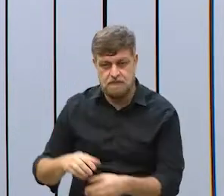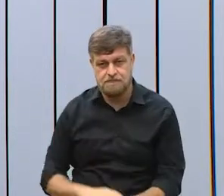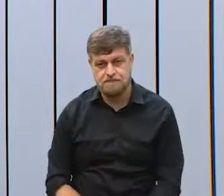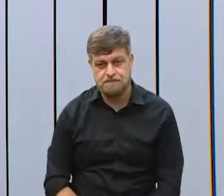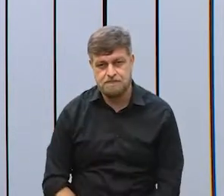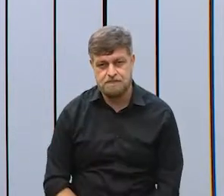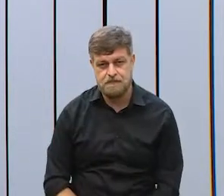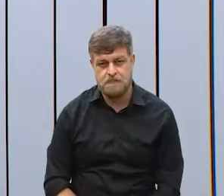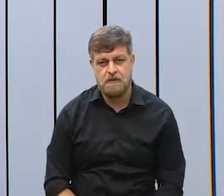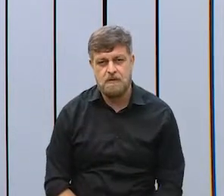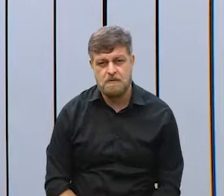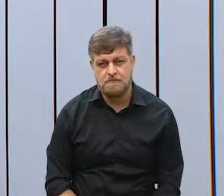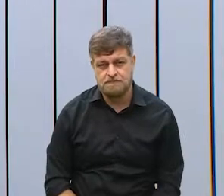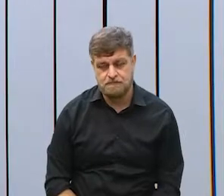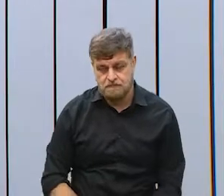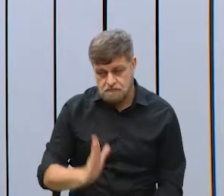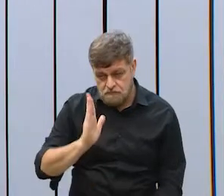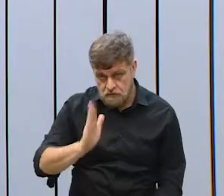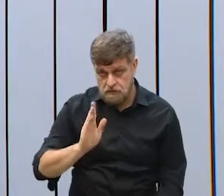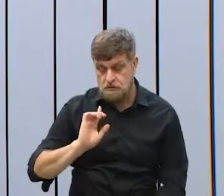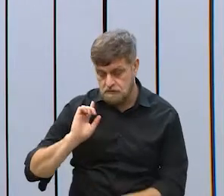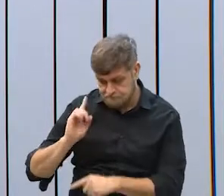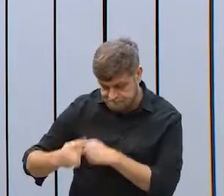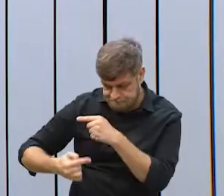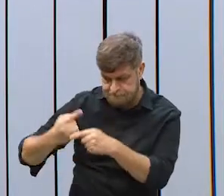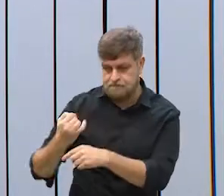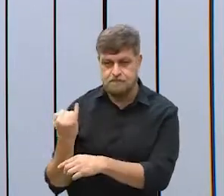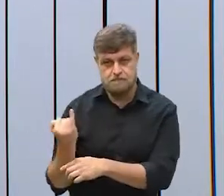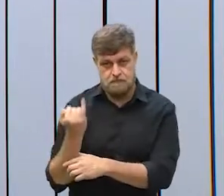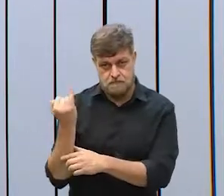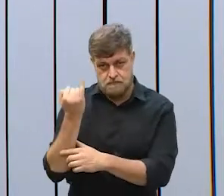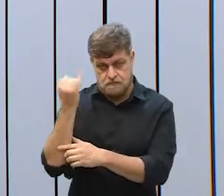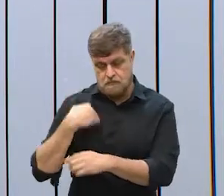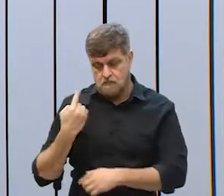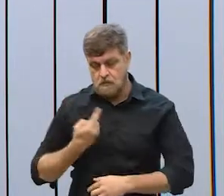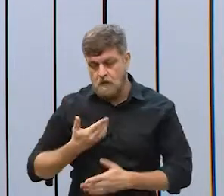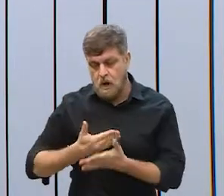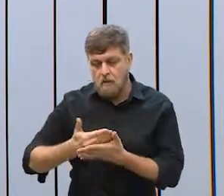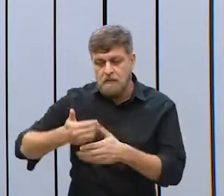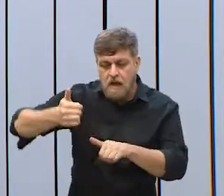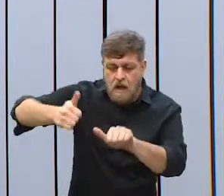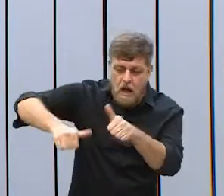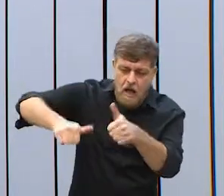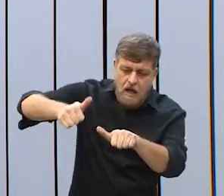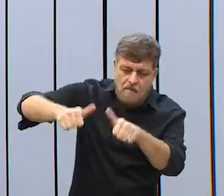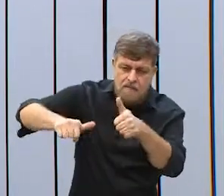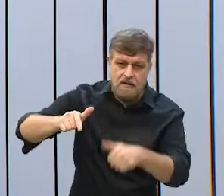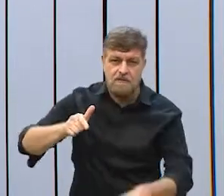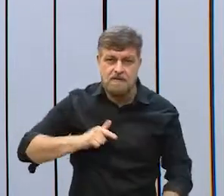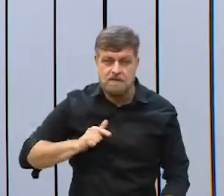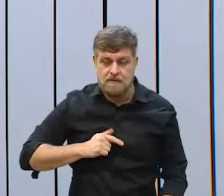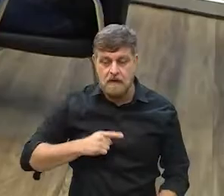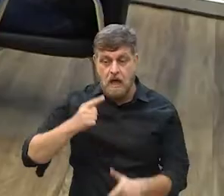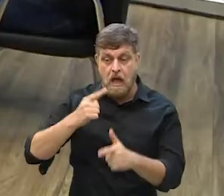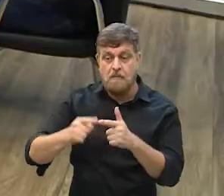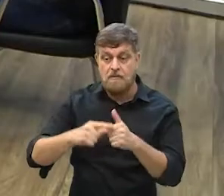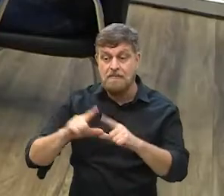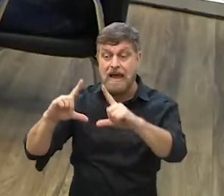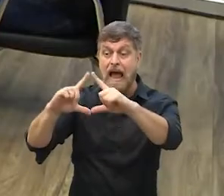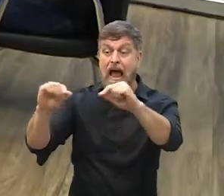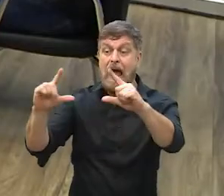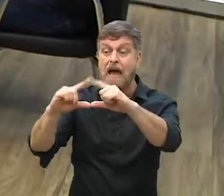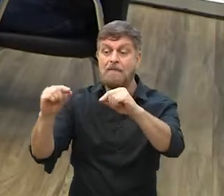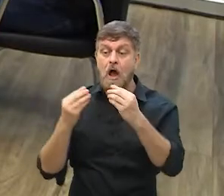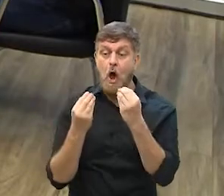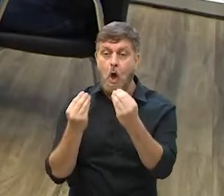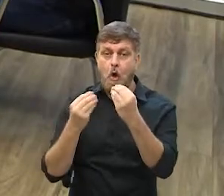Então isso já é um passo muito importante. E aí a gente começa a analisar como, olha, vai estar um tsunami, vai pegar lá Brasília. Como que